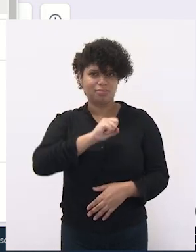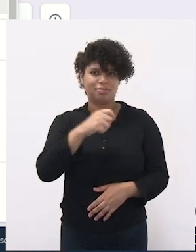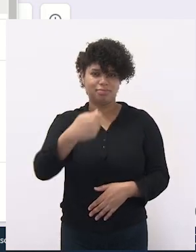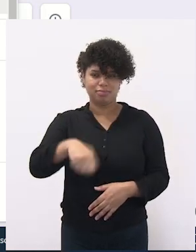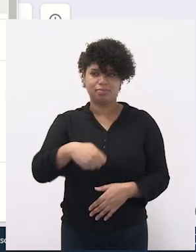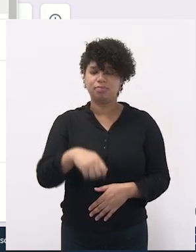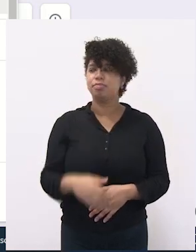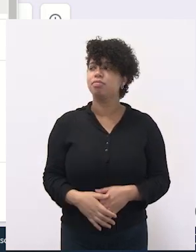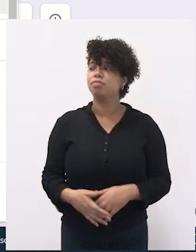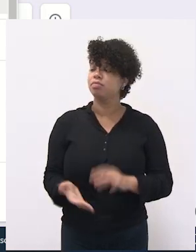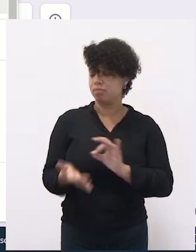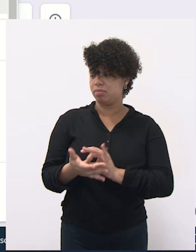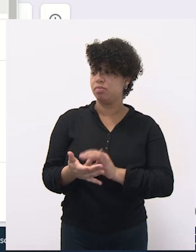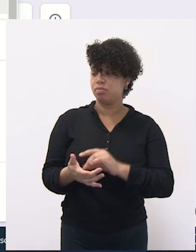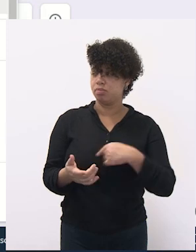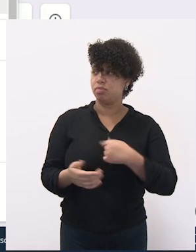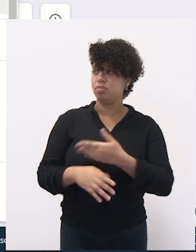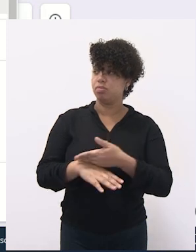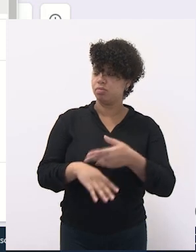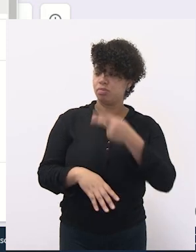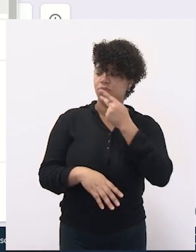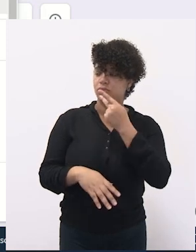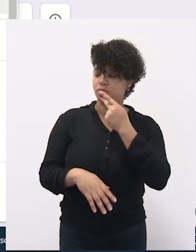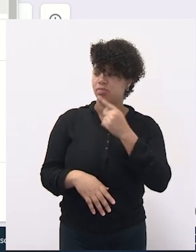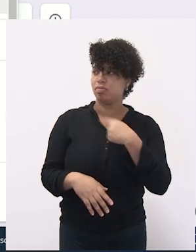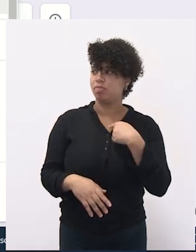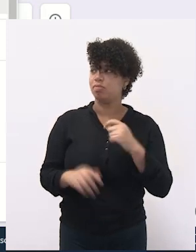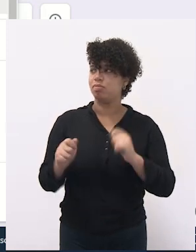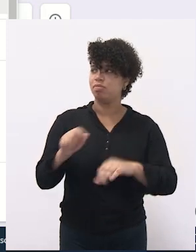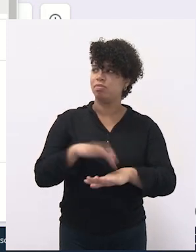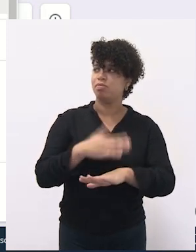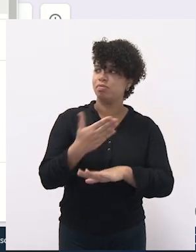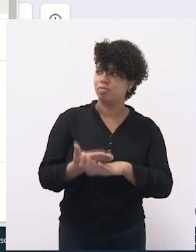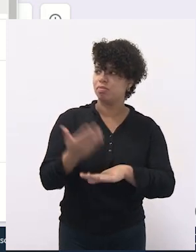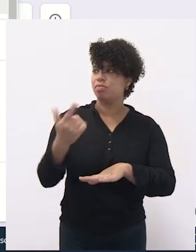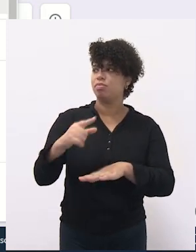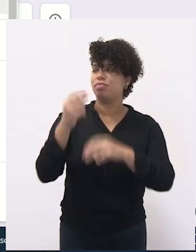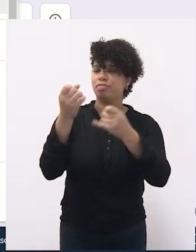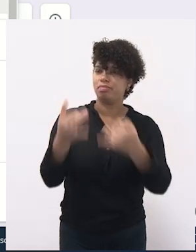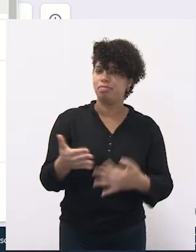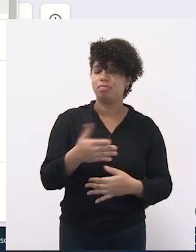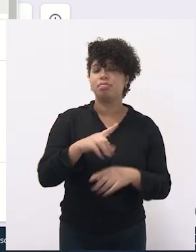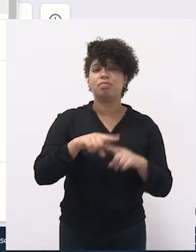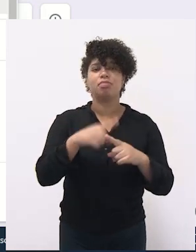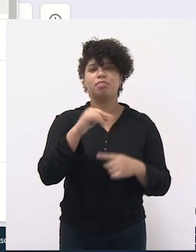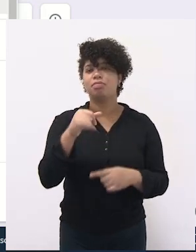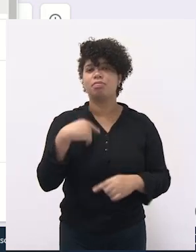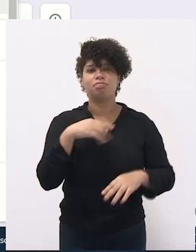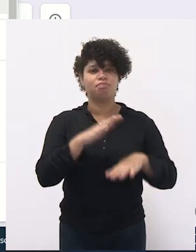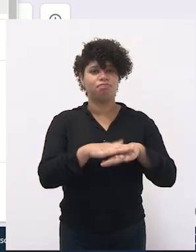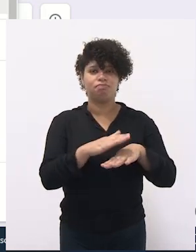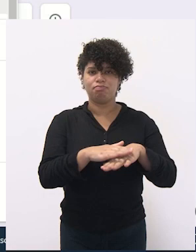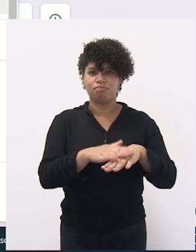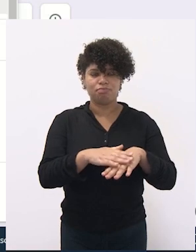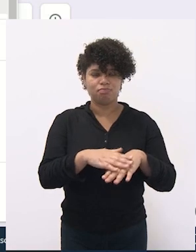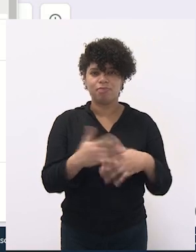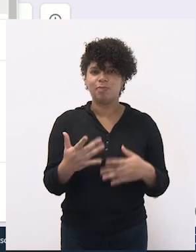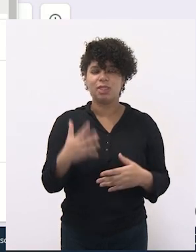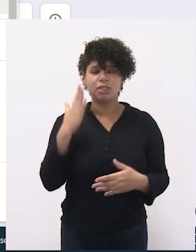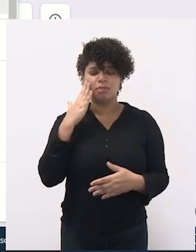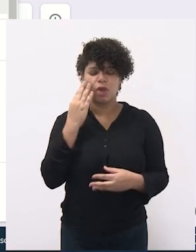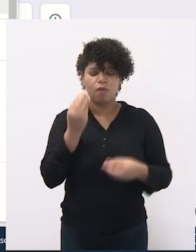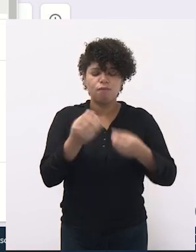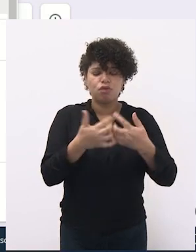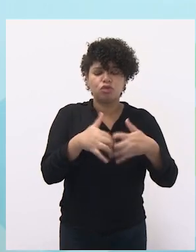Na digitar. verdade, é o que a gente fala é assim, a gente pode ficar aqui a tarde inteira falando para vocês, se vocês não operacionalizarem, não sentirem,